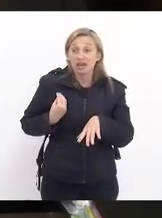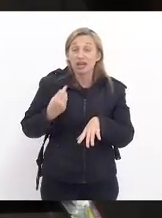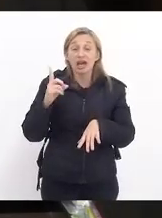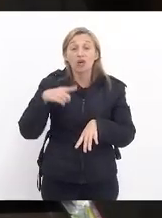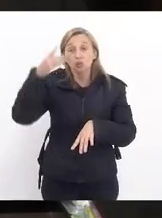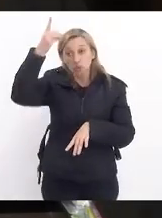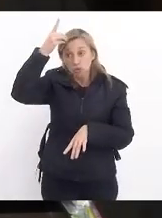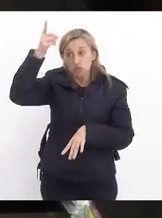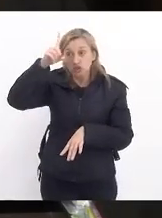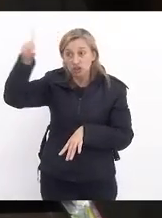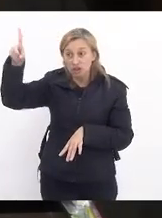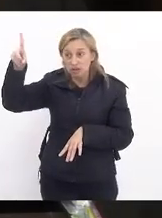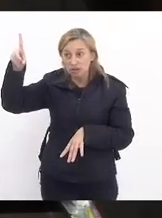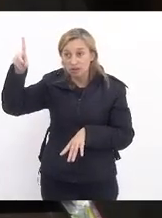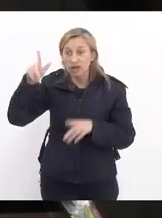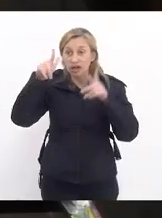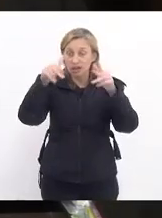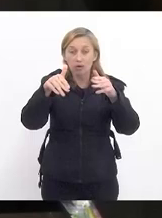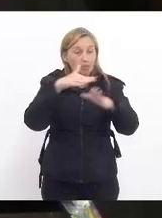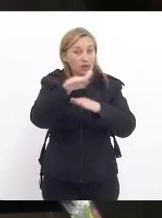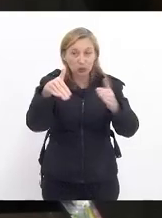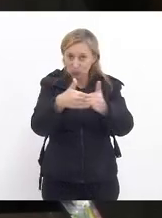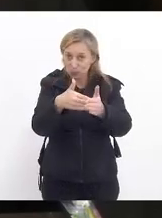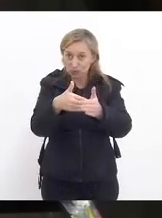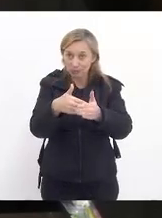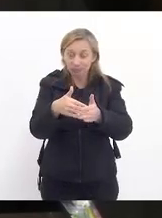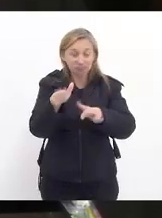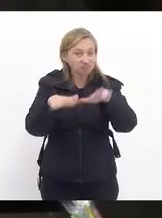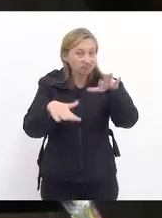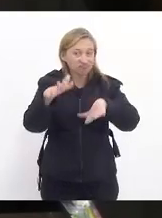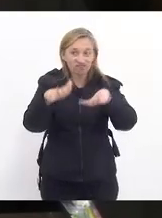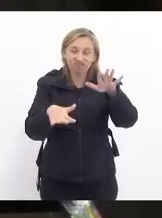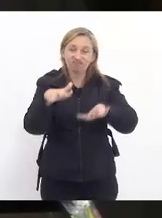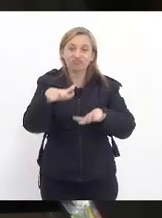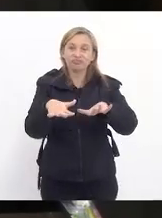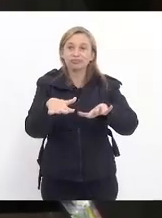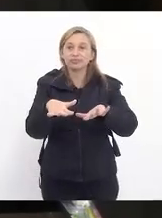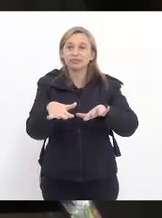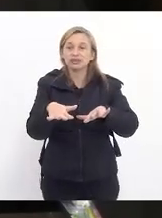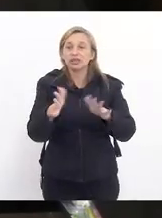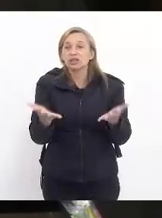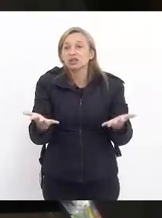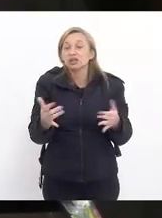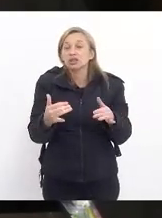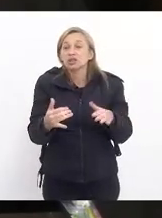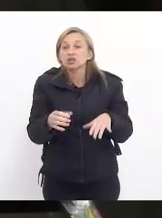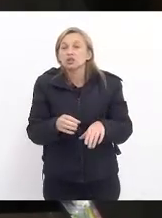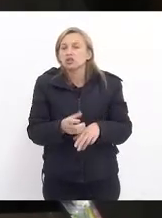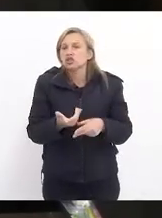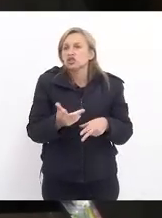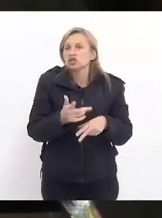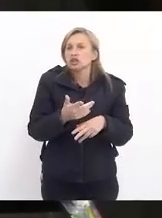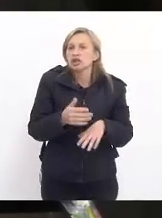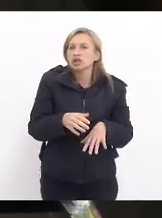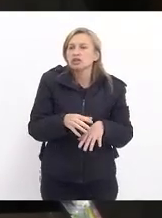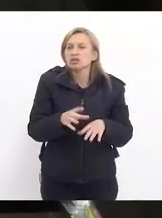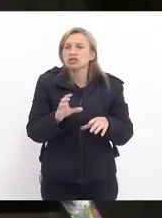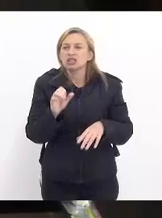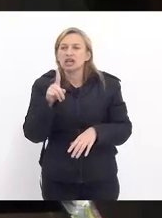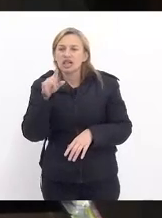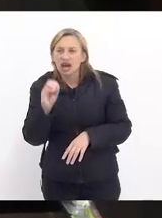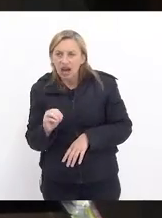dom de Deus é igual para todos Independente de instrução de